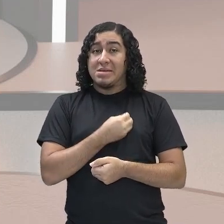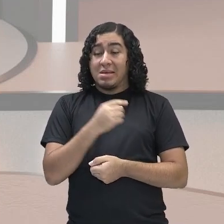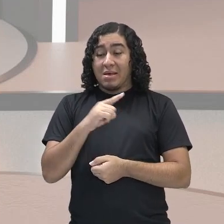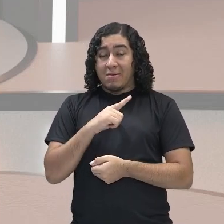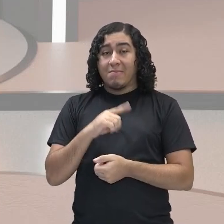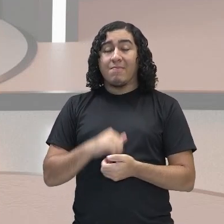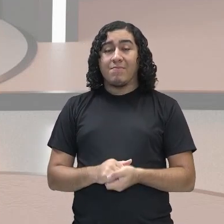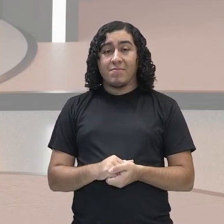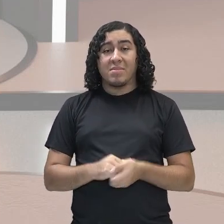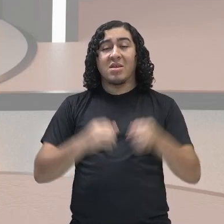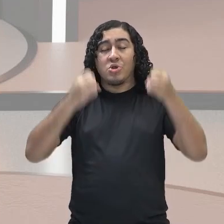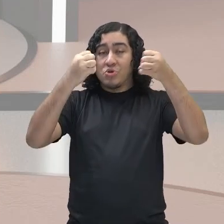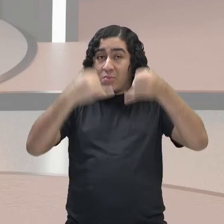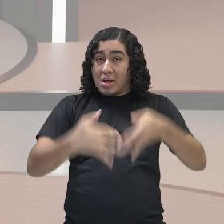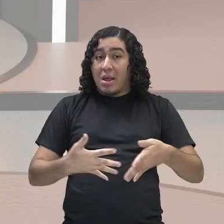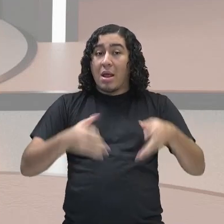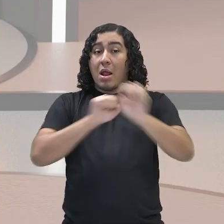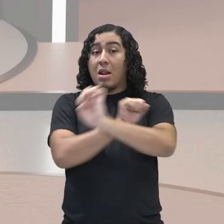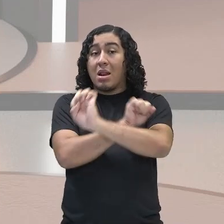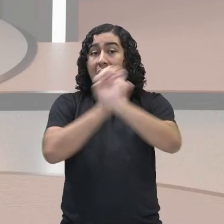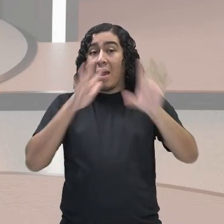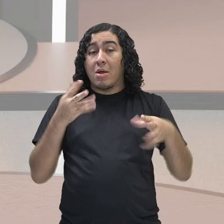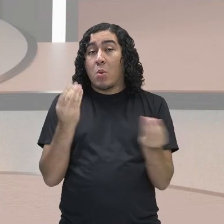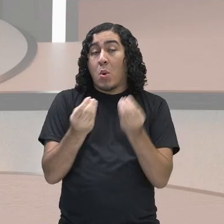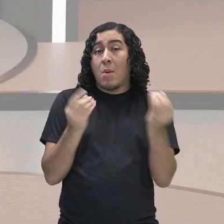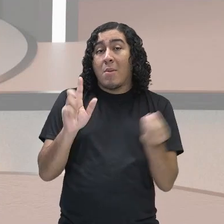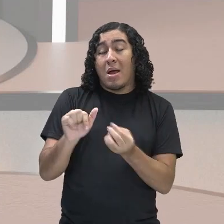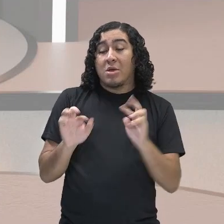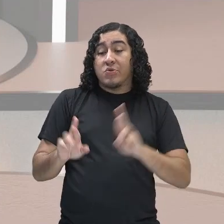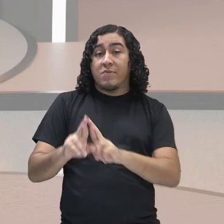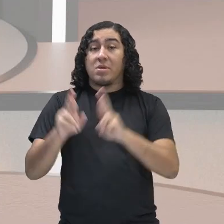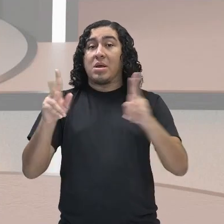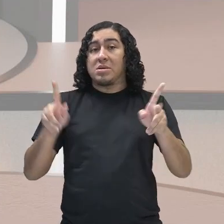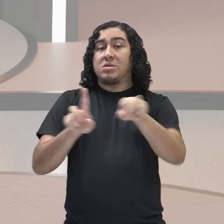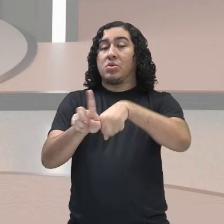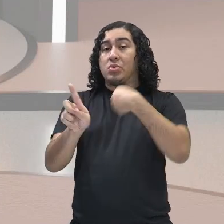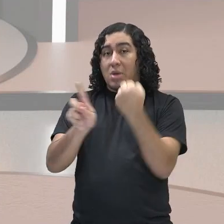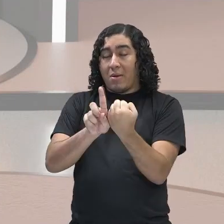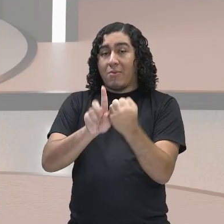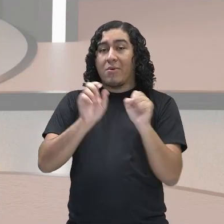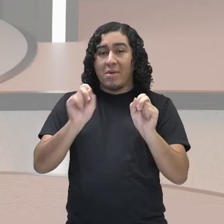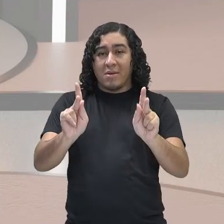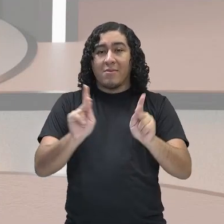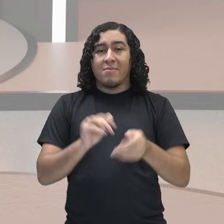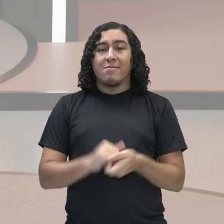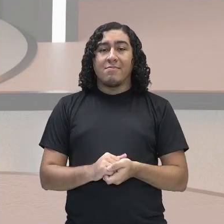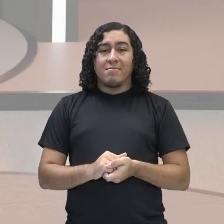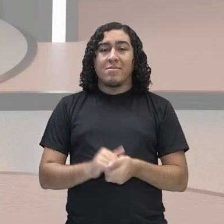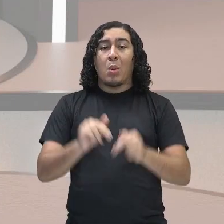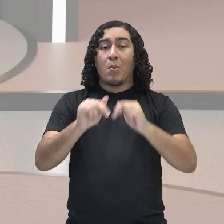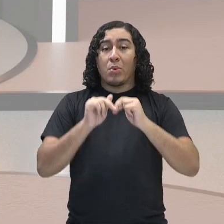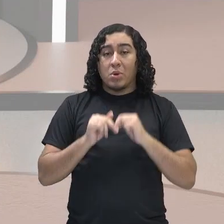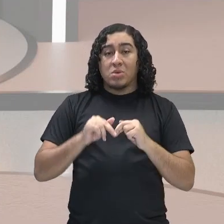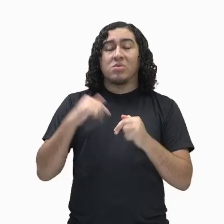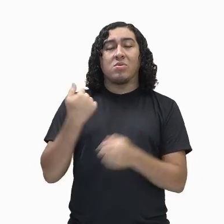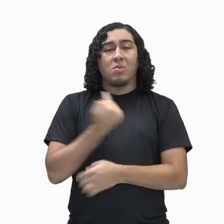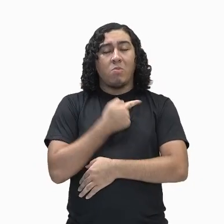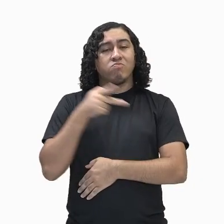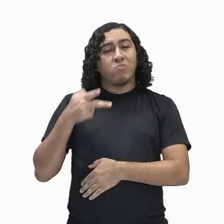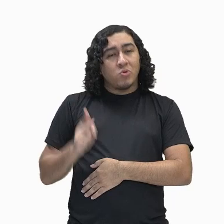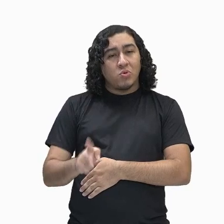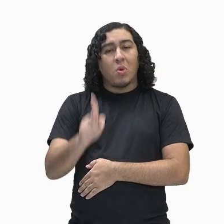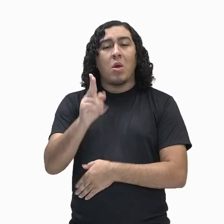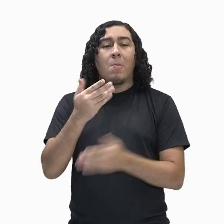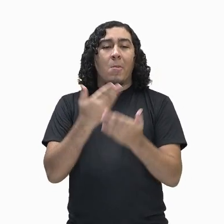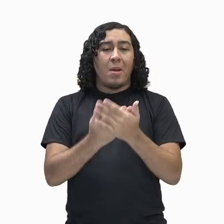retrata claramente a desigualdade social, ok? Diante disso, nós continuamos aí a